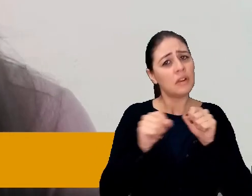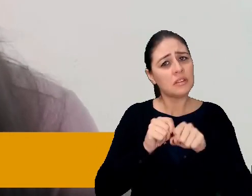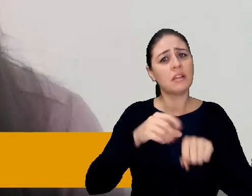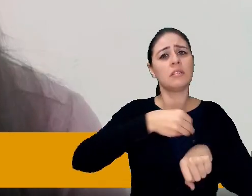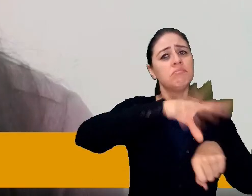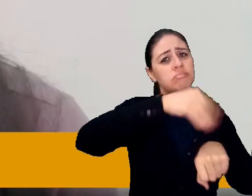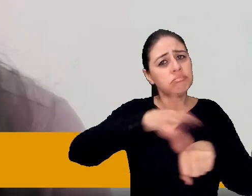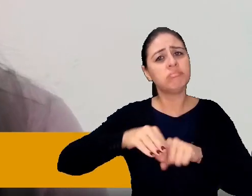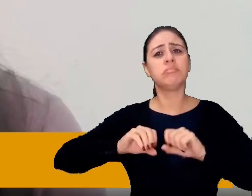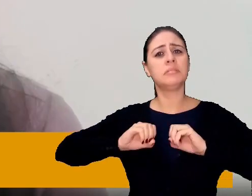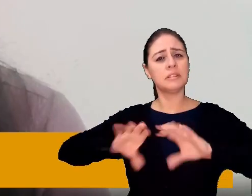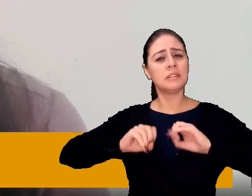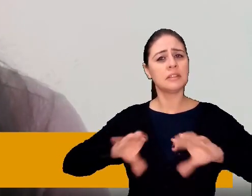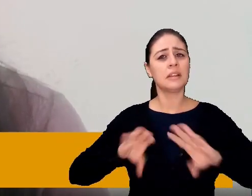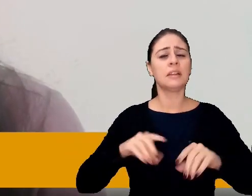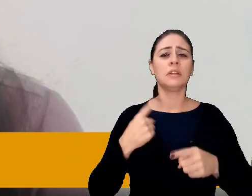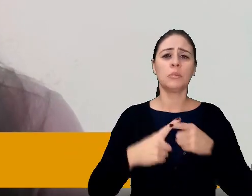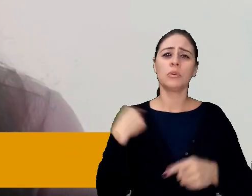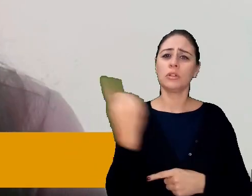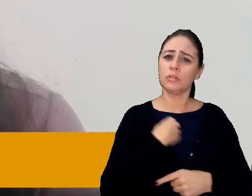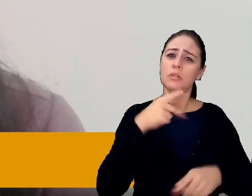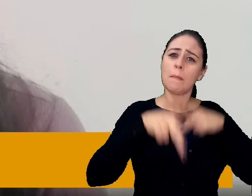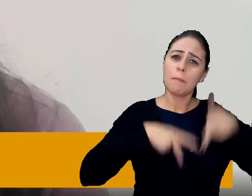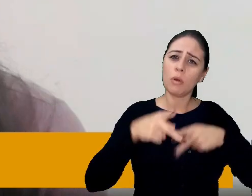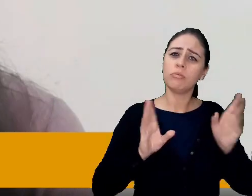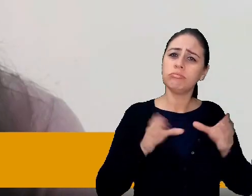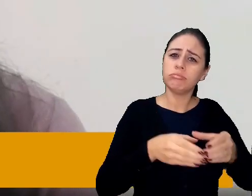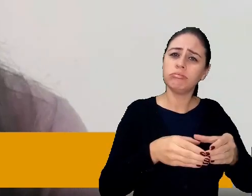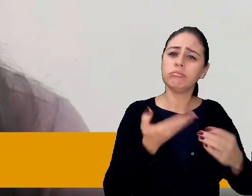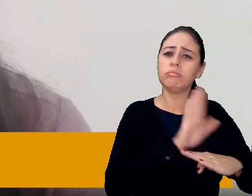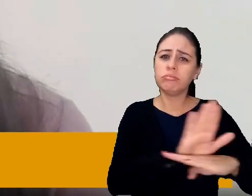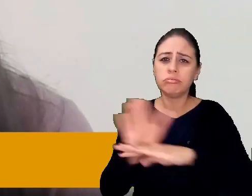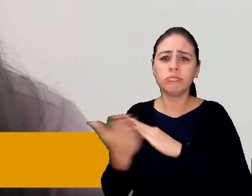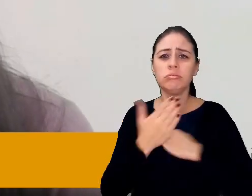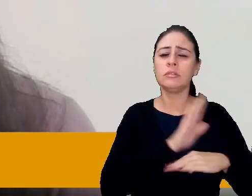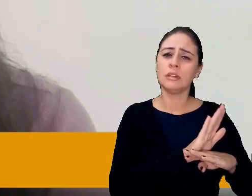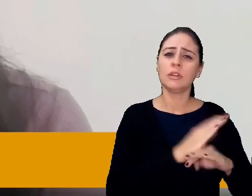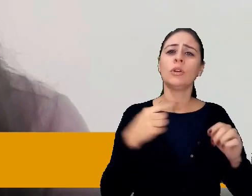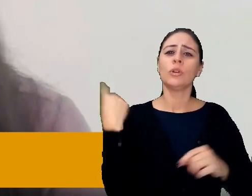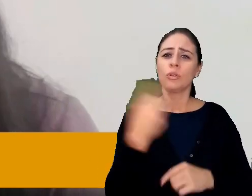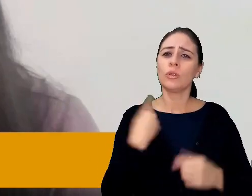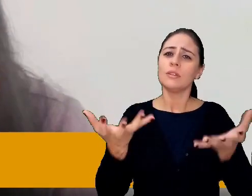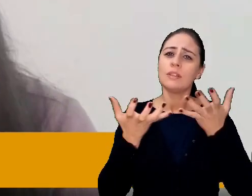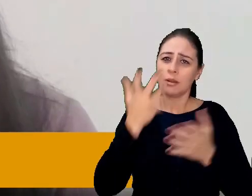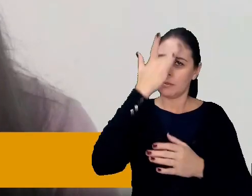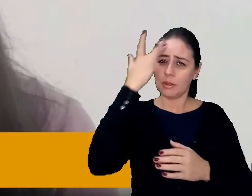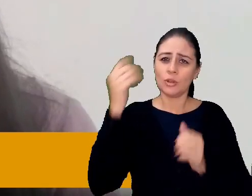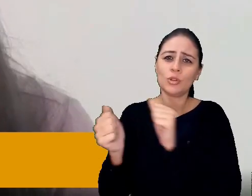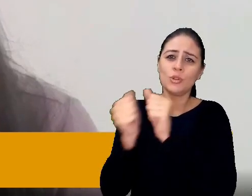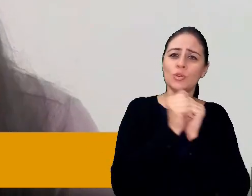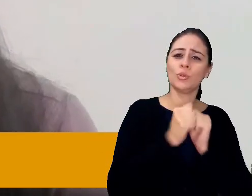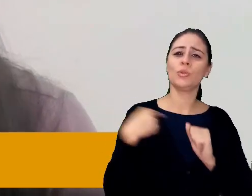compartilhando, ensinando, porque nós somos povos coletivos e a gente quer, sim, que as pessoas estejam conosco, somando na